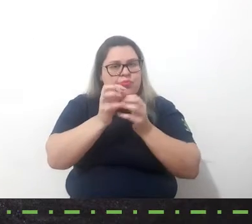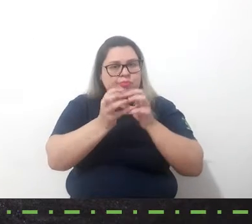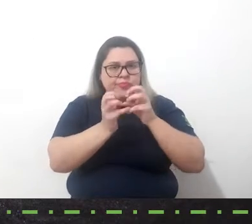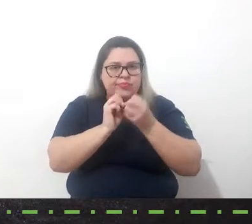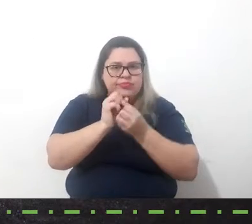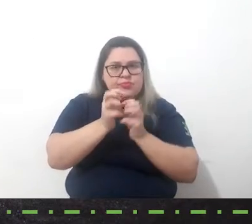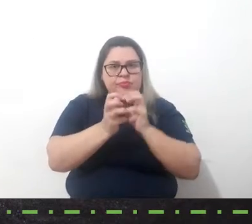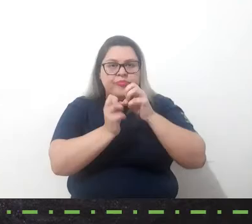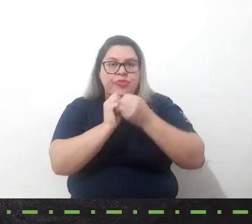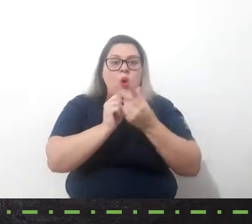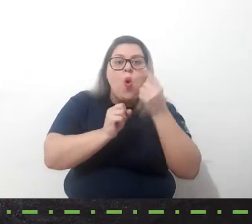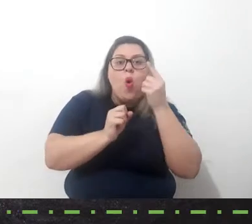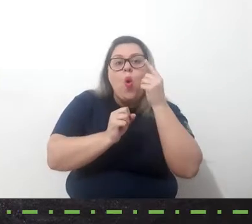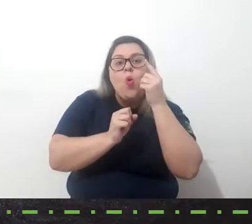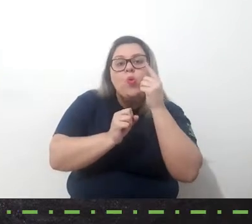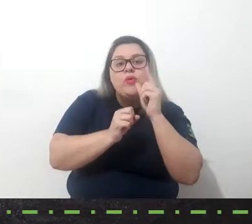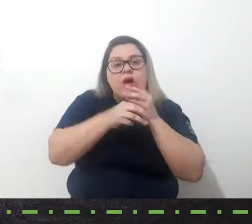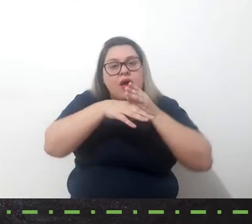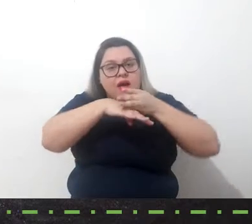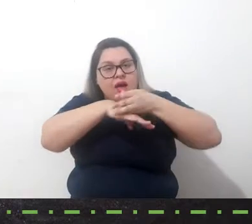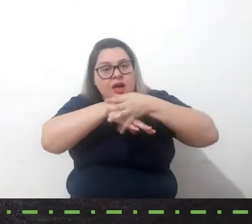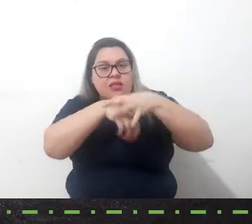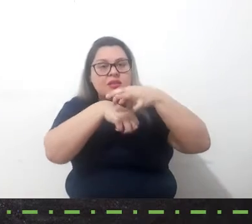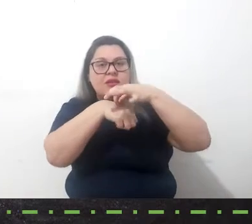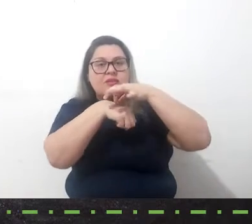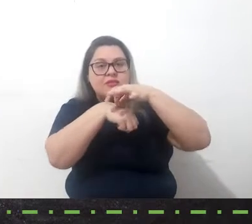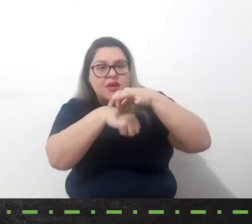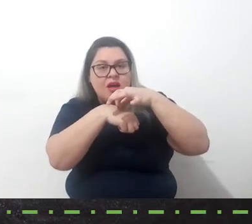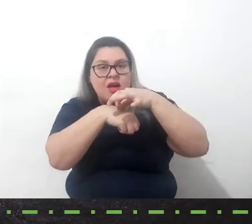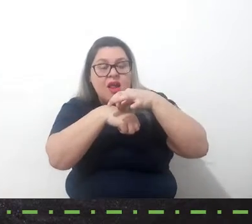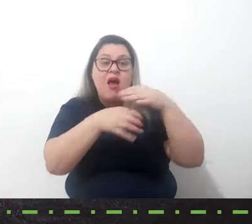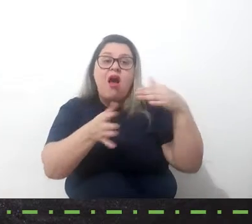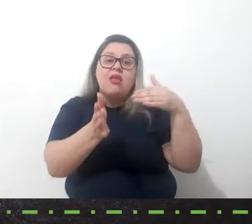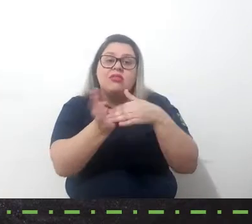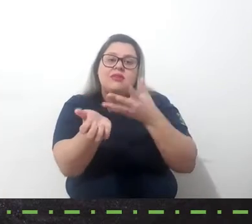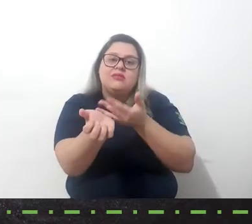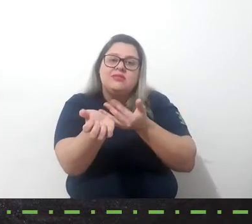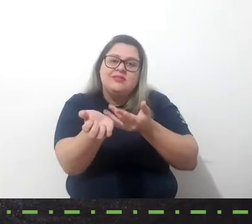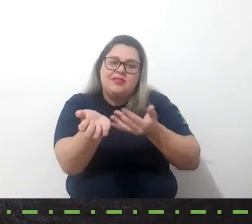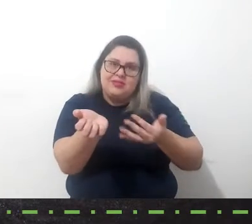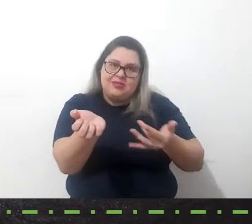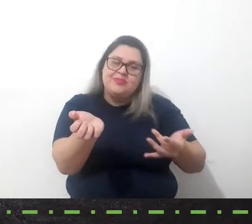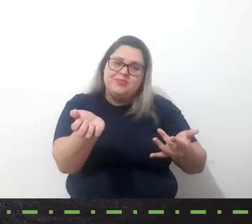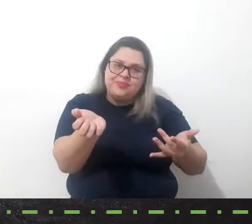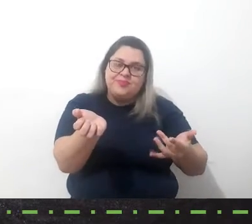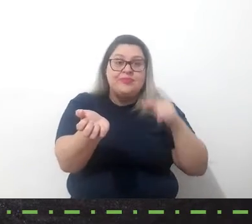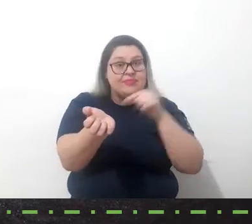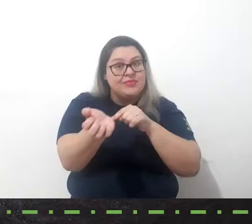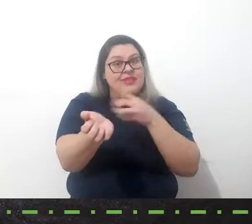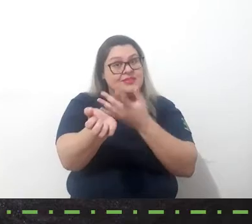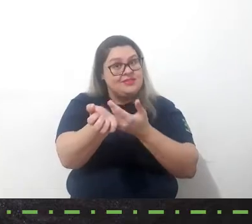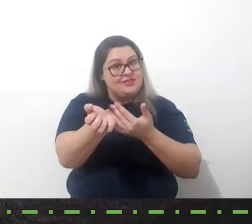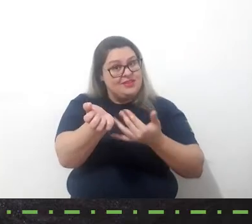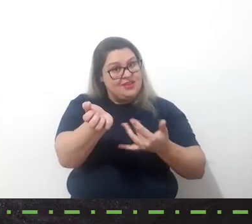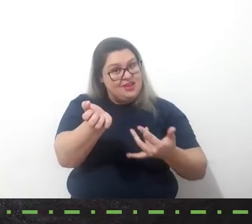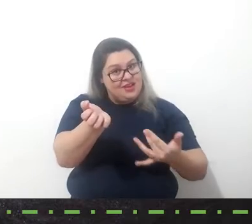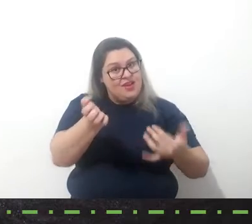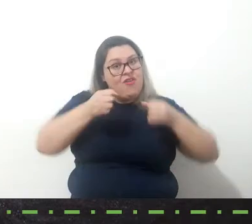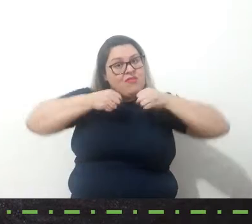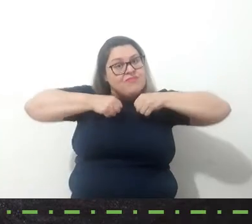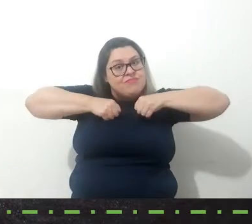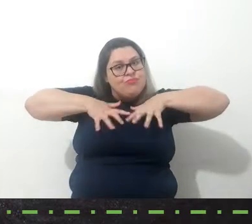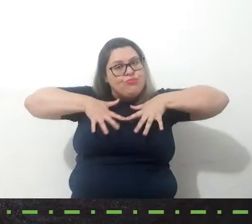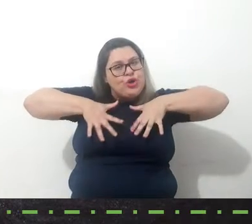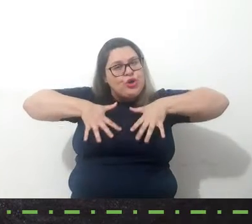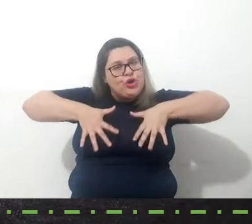conseguem passar por essas células e irem até o sangue. Do sangue, elas vão para as células do